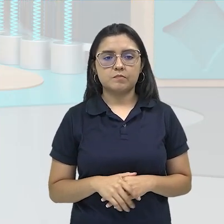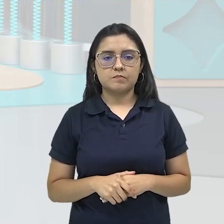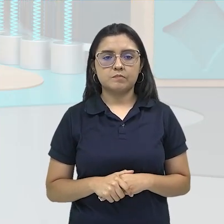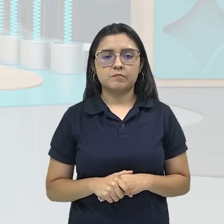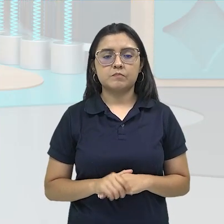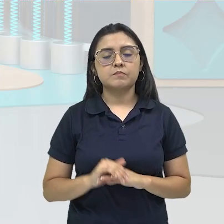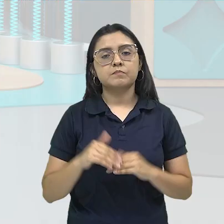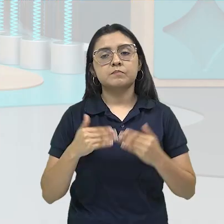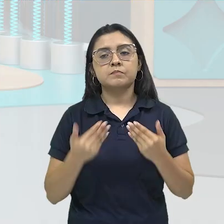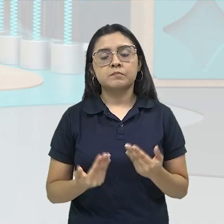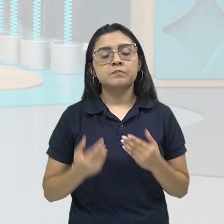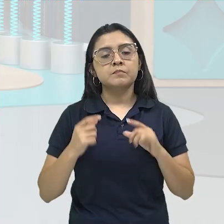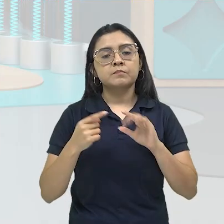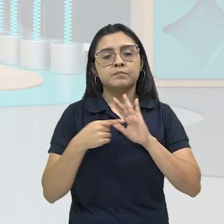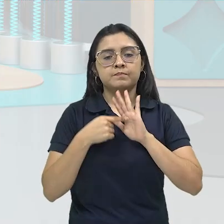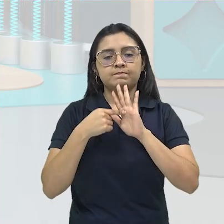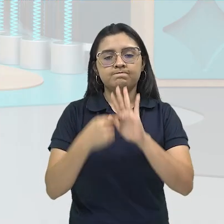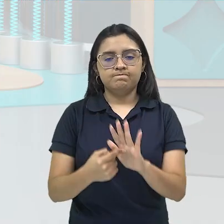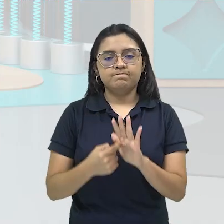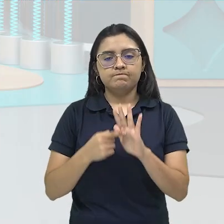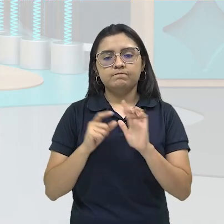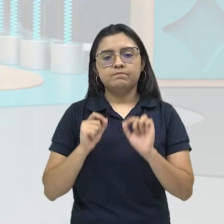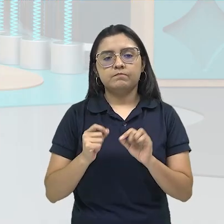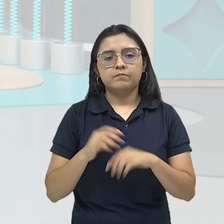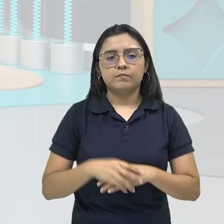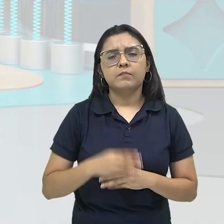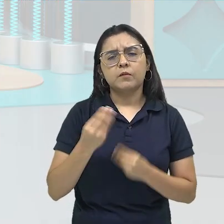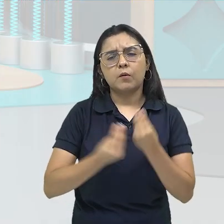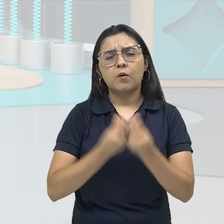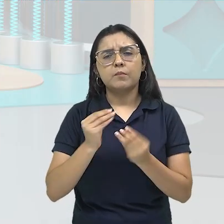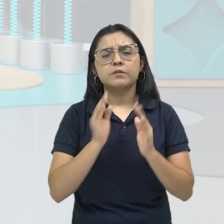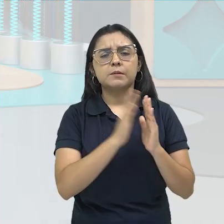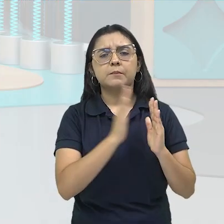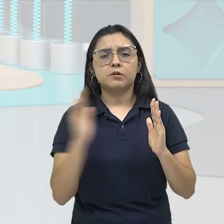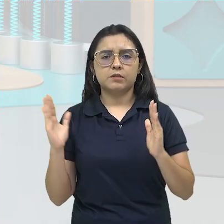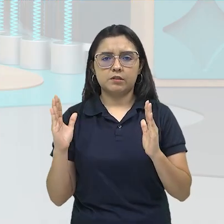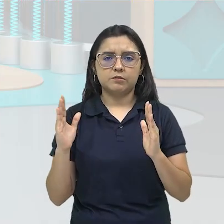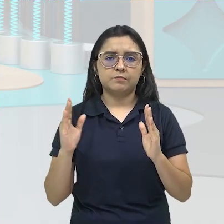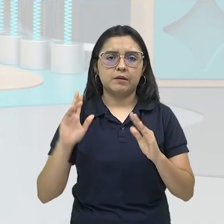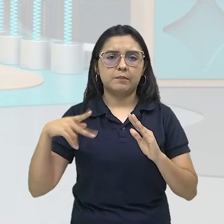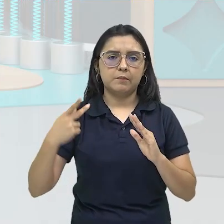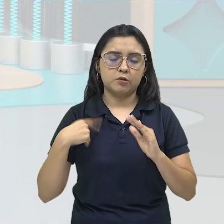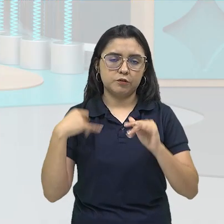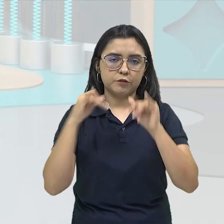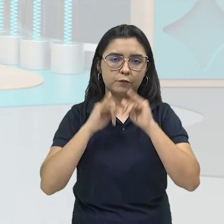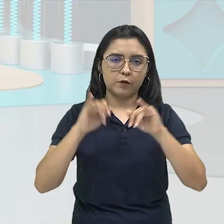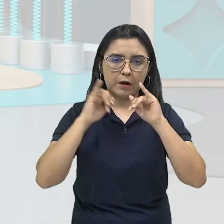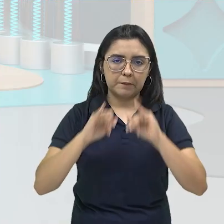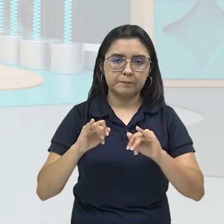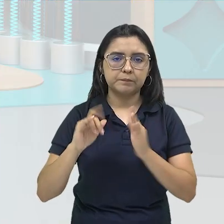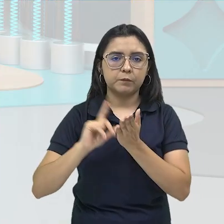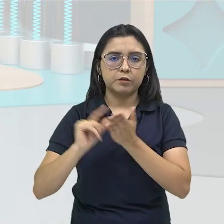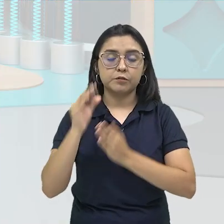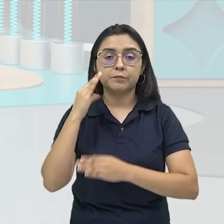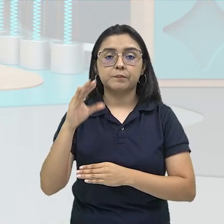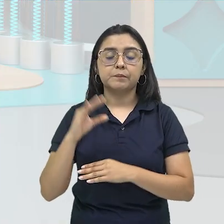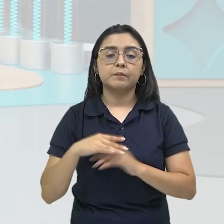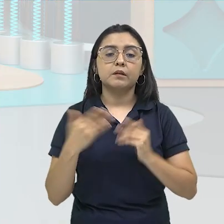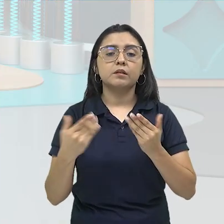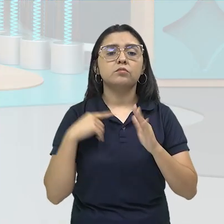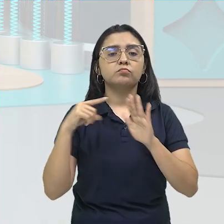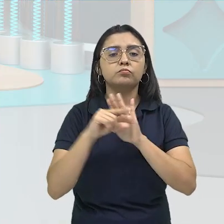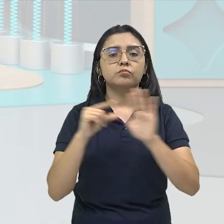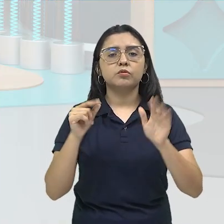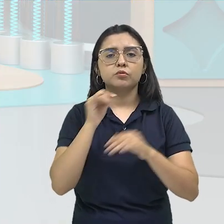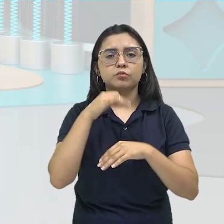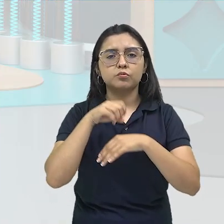é o básico aqui que a gente está mostrando de como ele vai fazer esse processo de divulgação, tá bom? Então, nesse trecho, ele sugere o quê? Né?